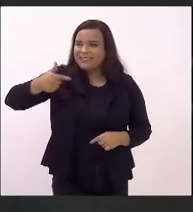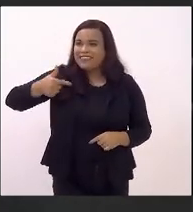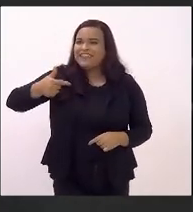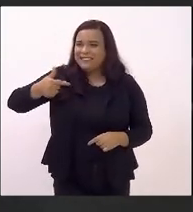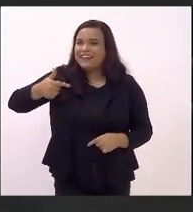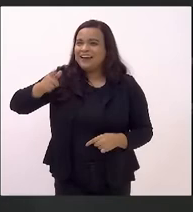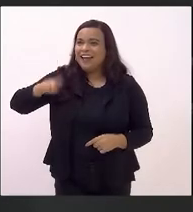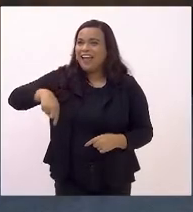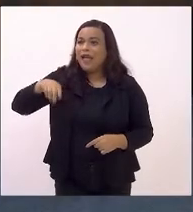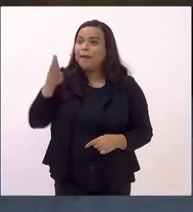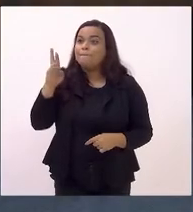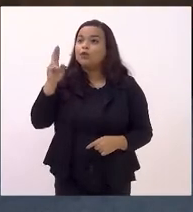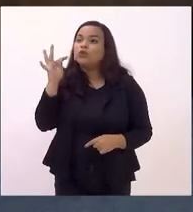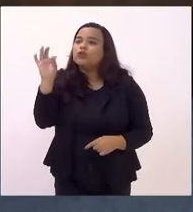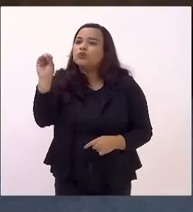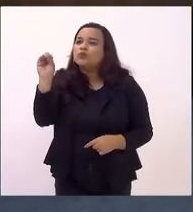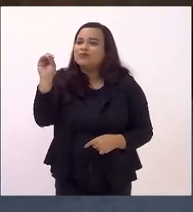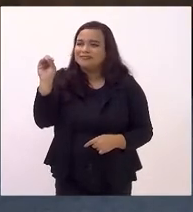Né?